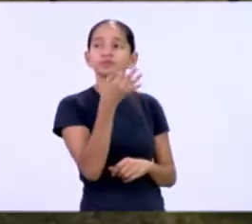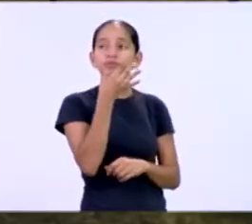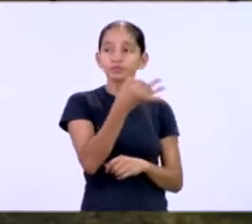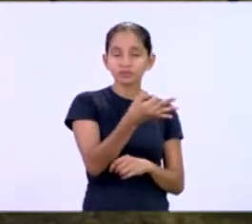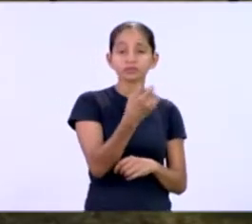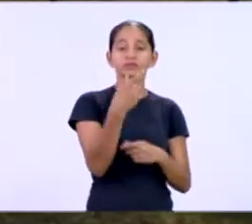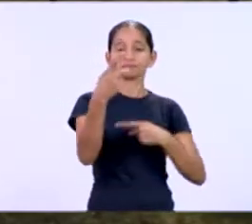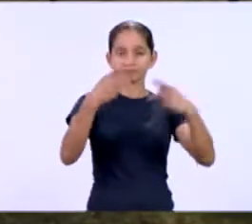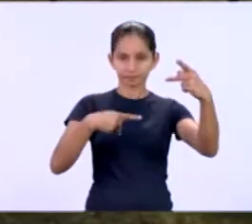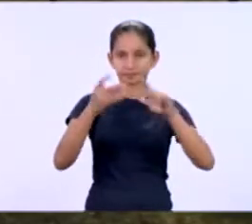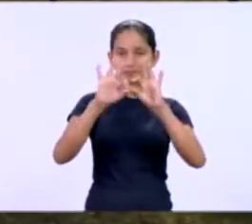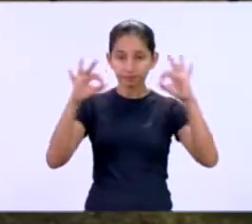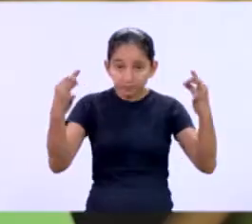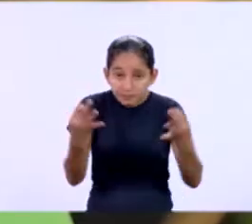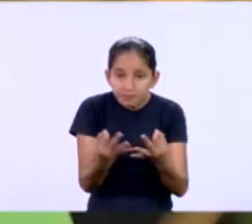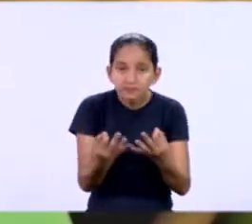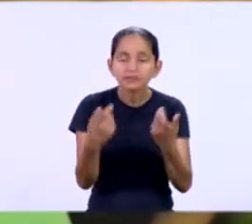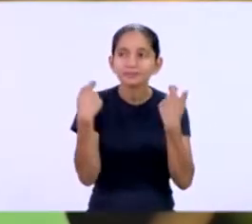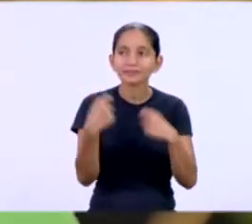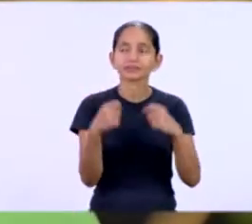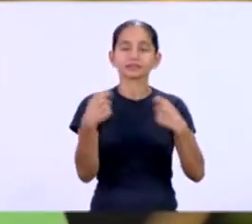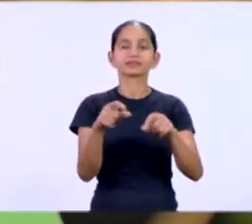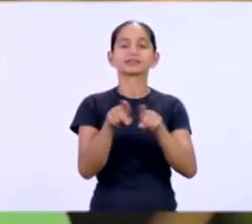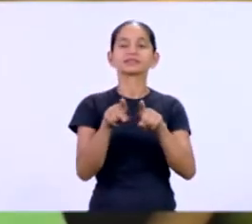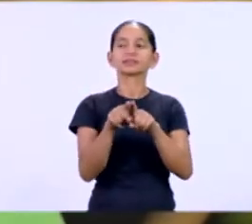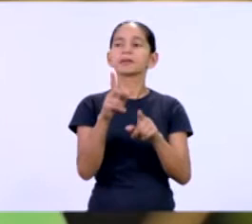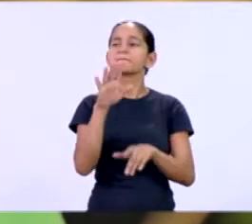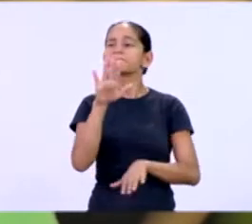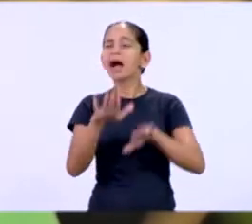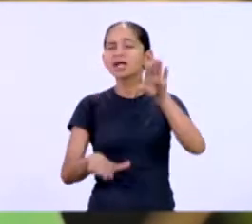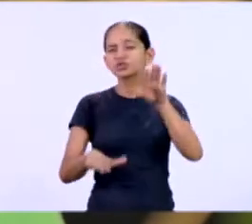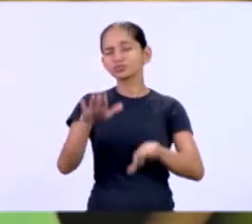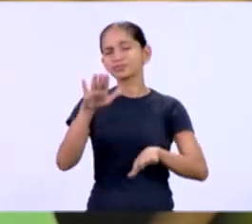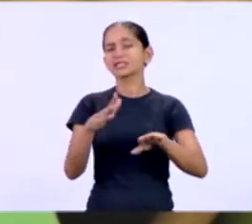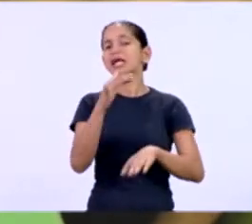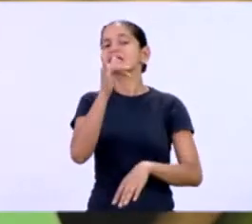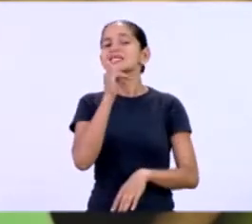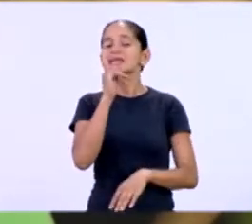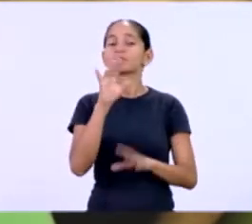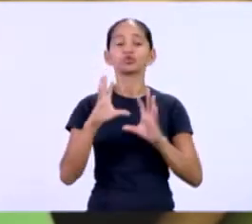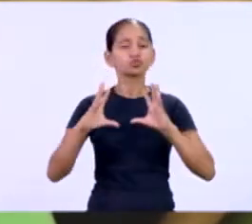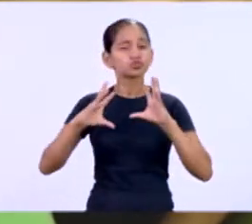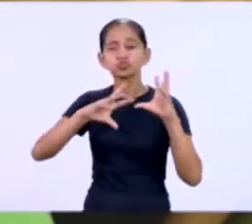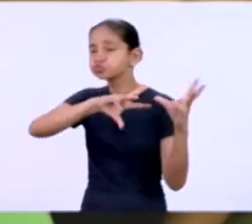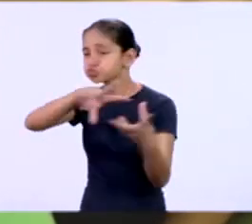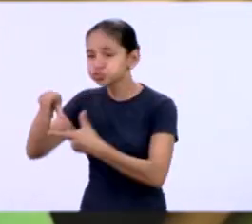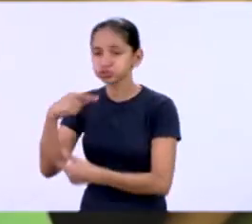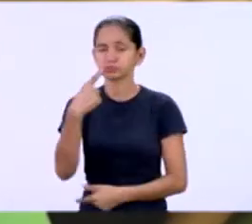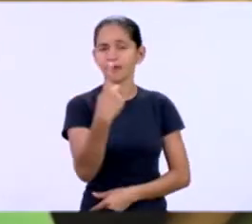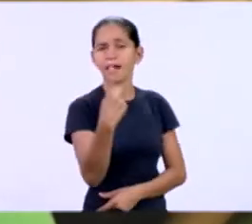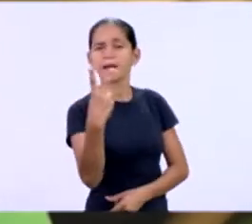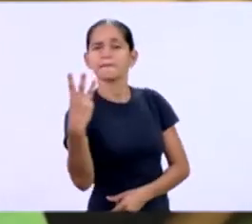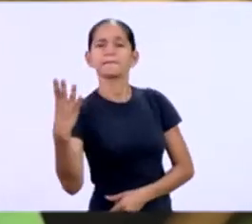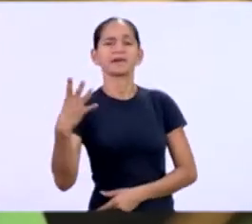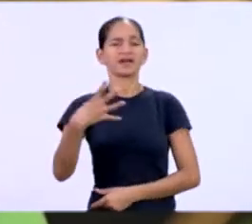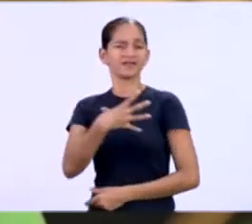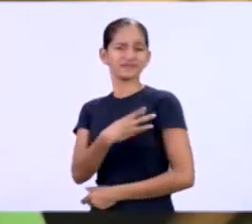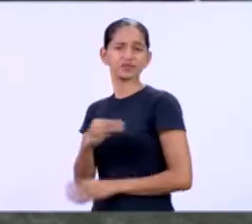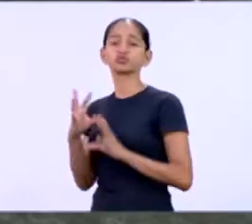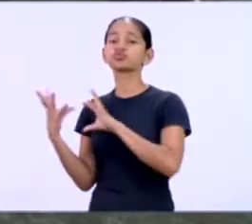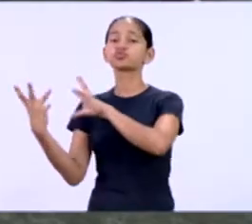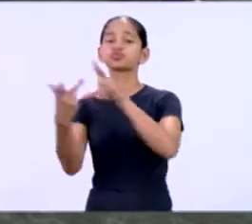planejamento familiar, ele passa pelo mapeamento de todas as despesas e dívidas envolvendo toda a